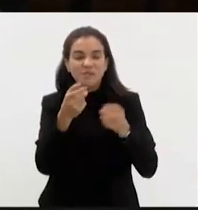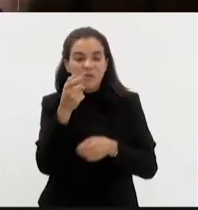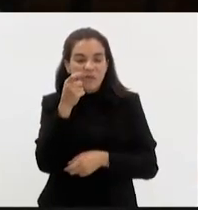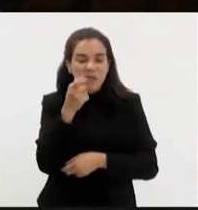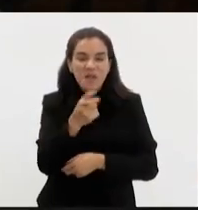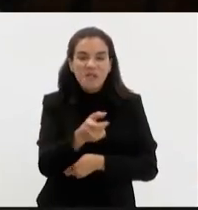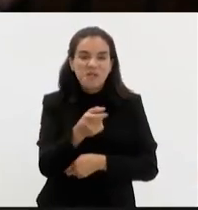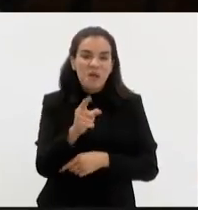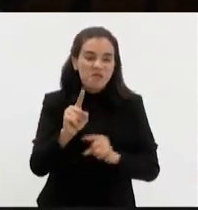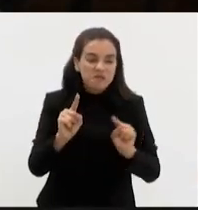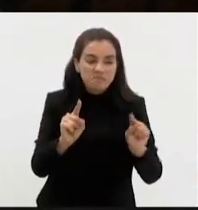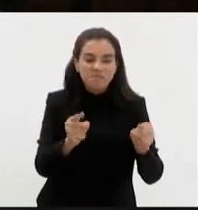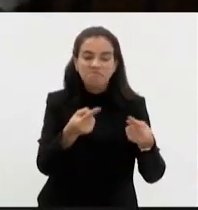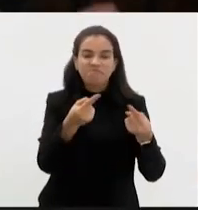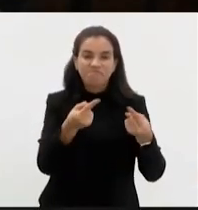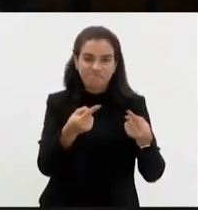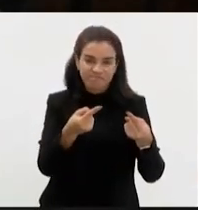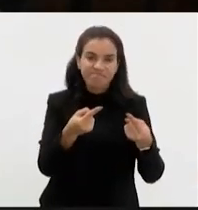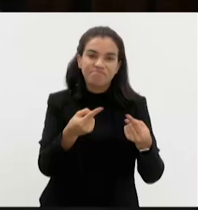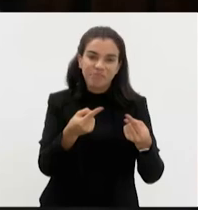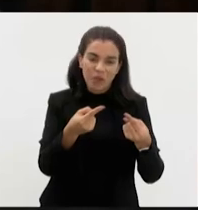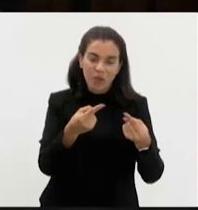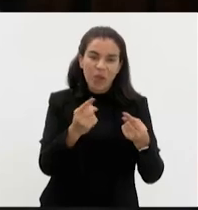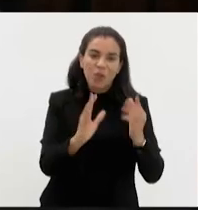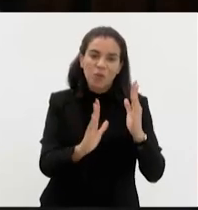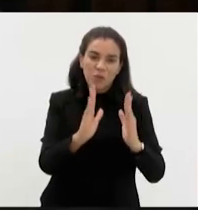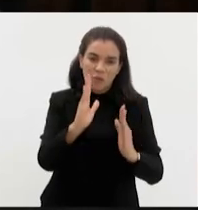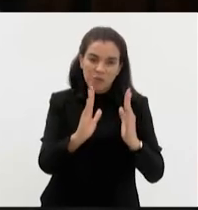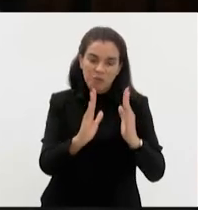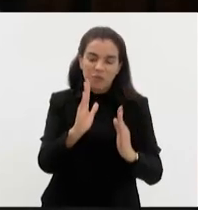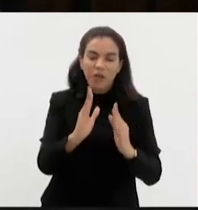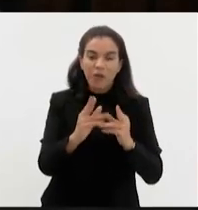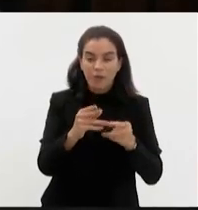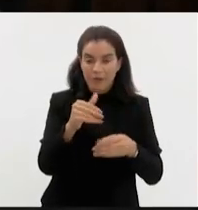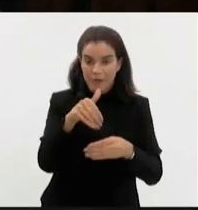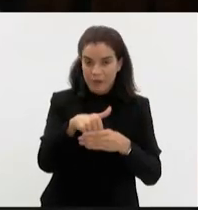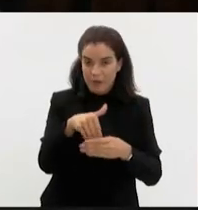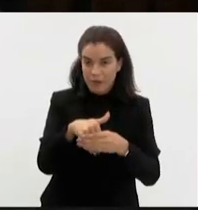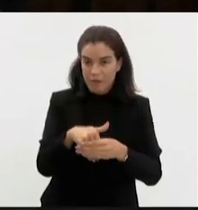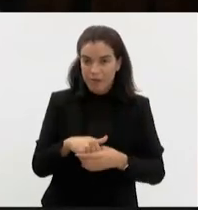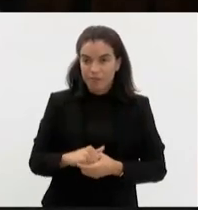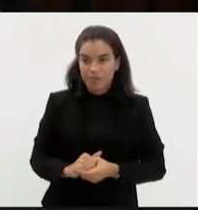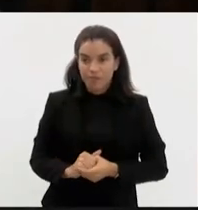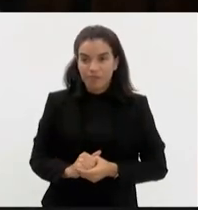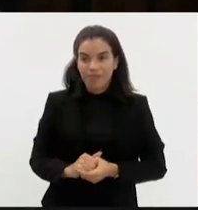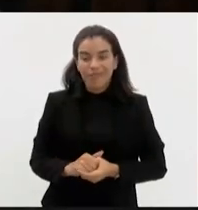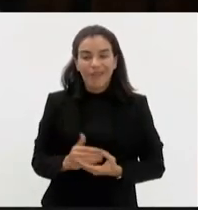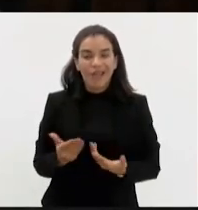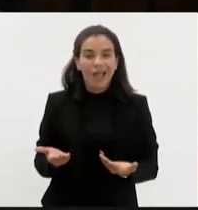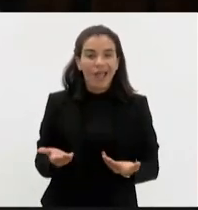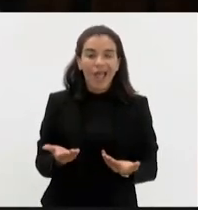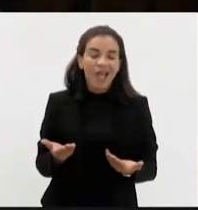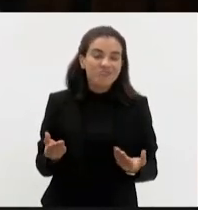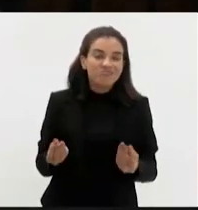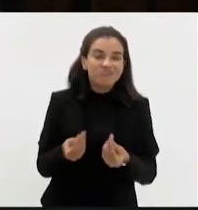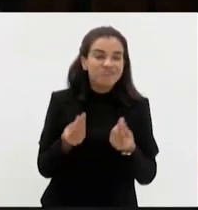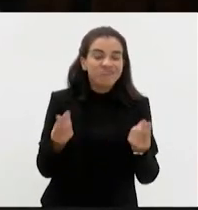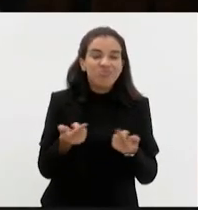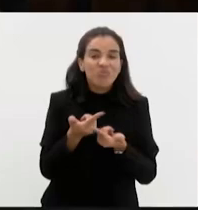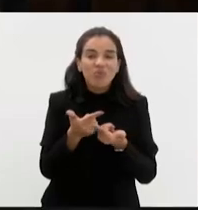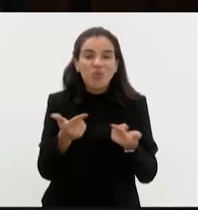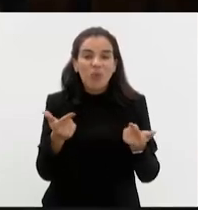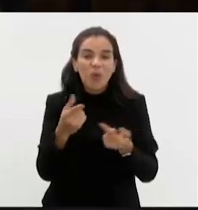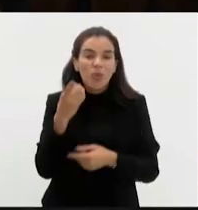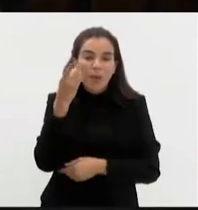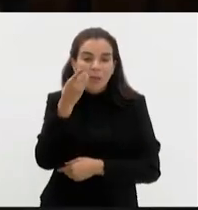própria existência reprodutiva do processo eleitoral né algo que é um pouco eh inusual né um